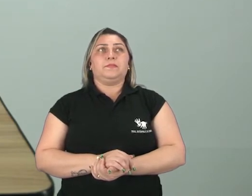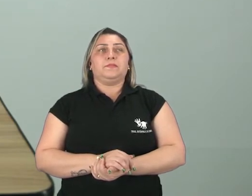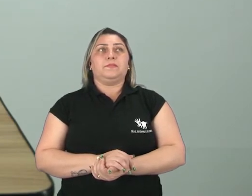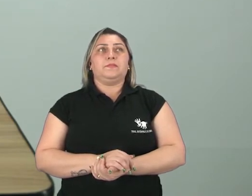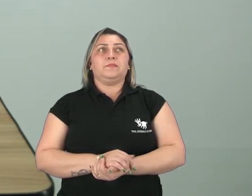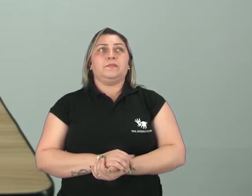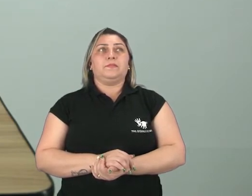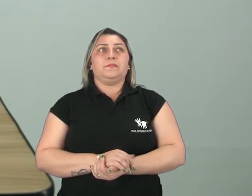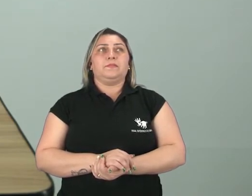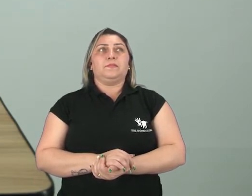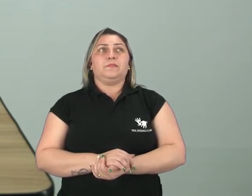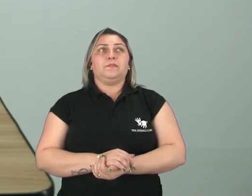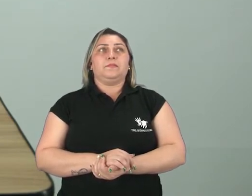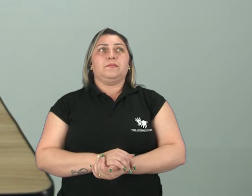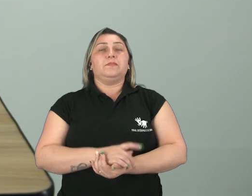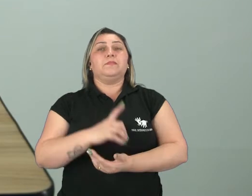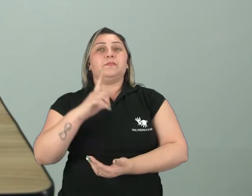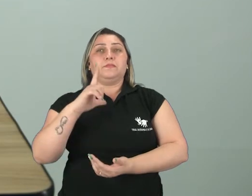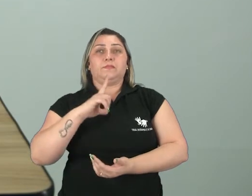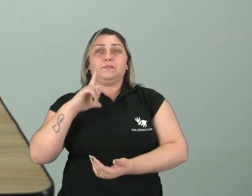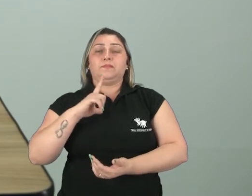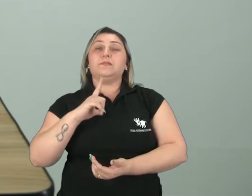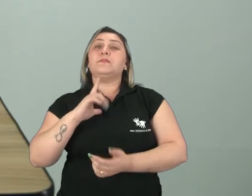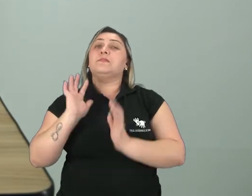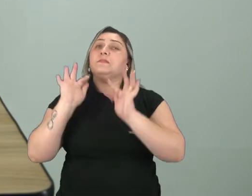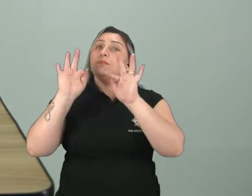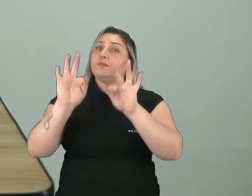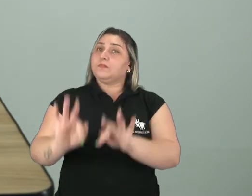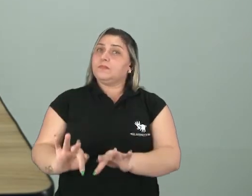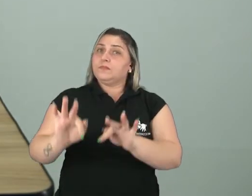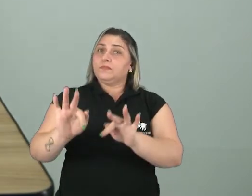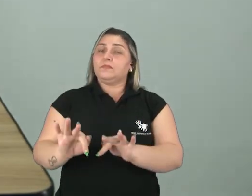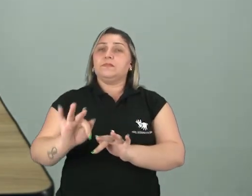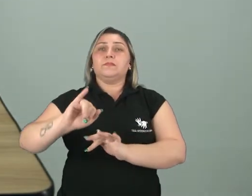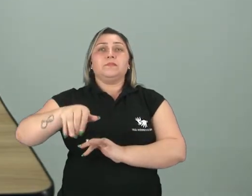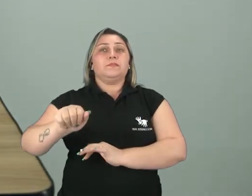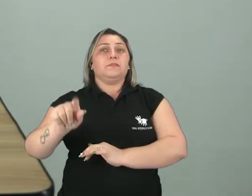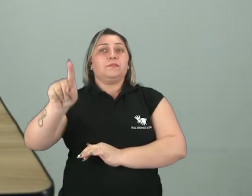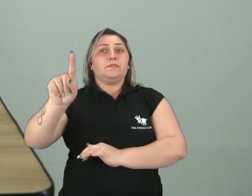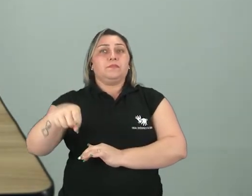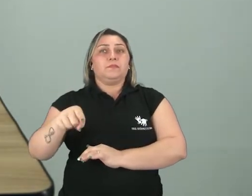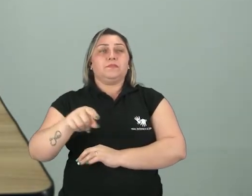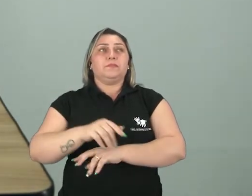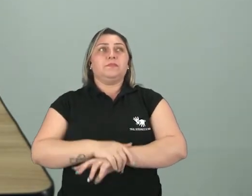e elas têm o som final já